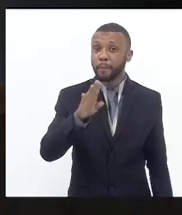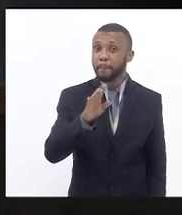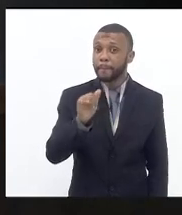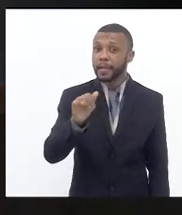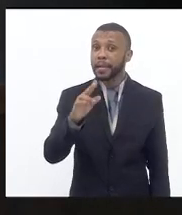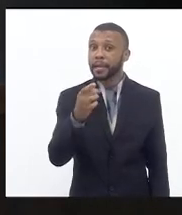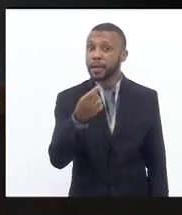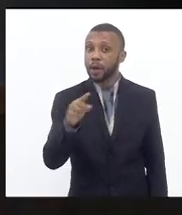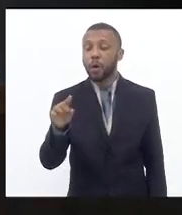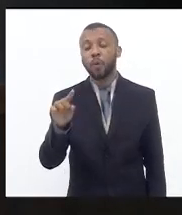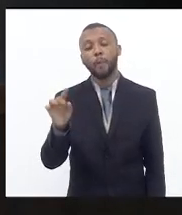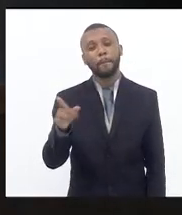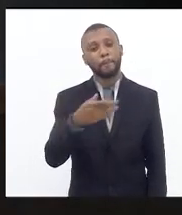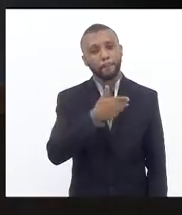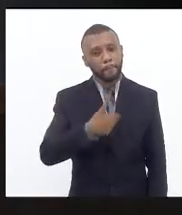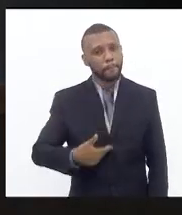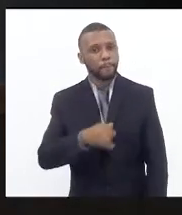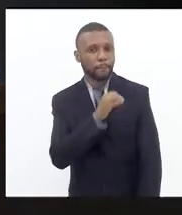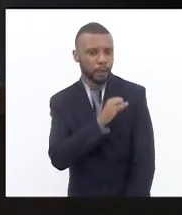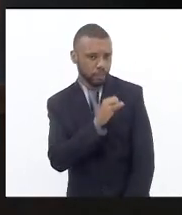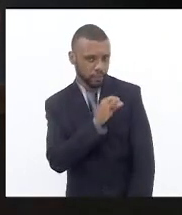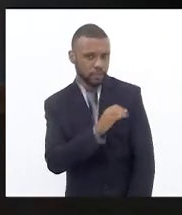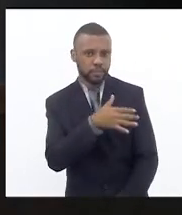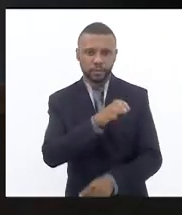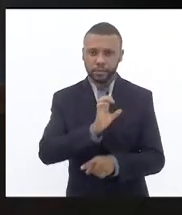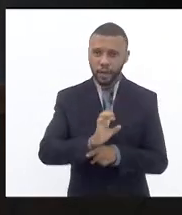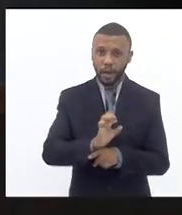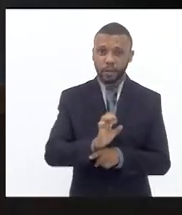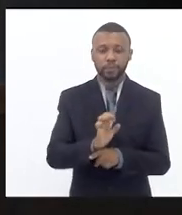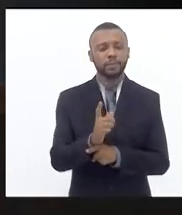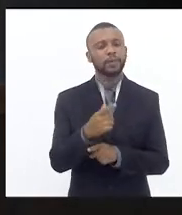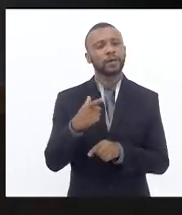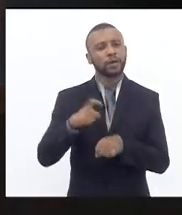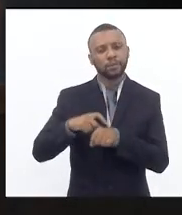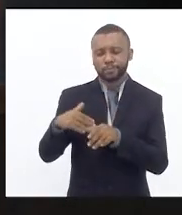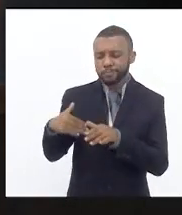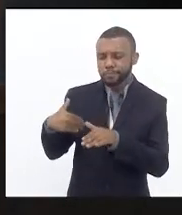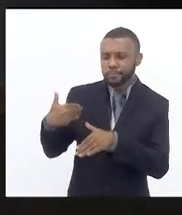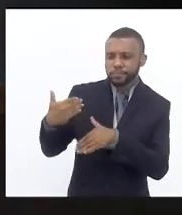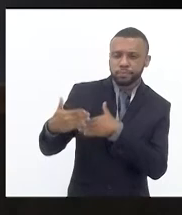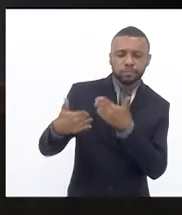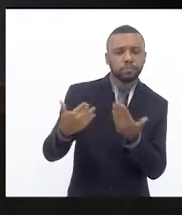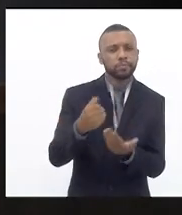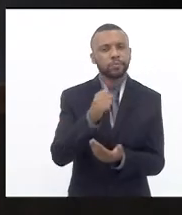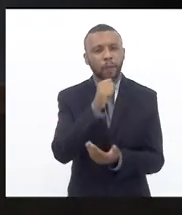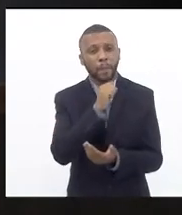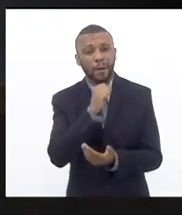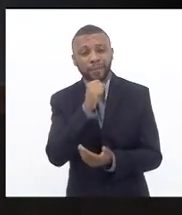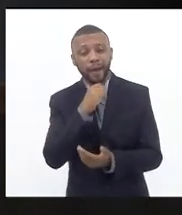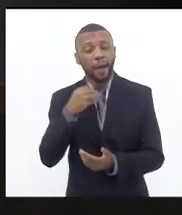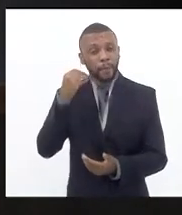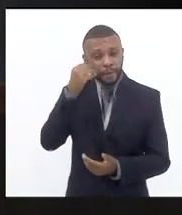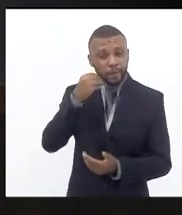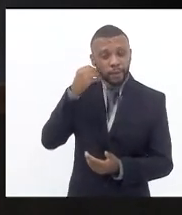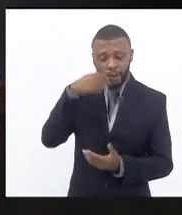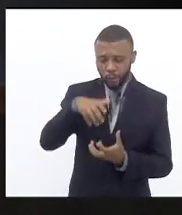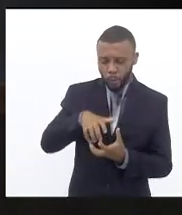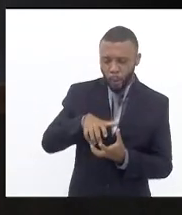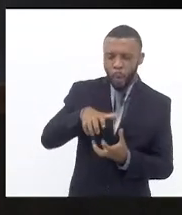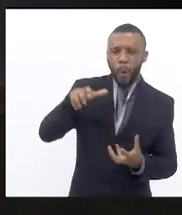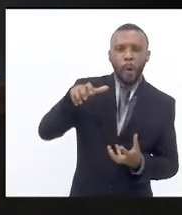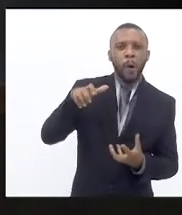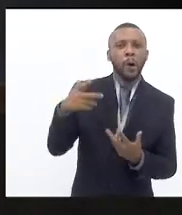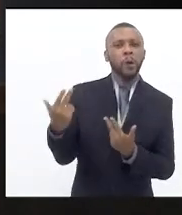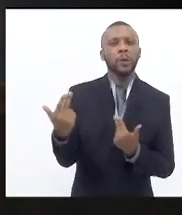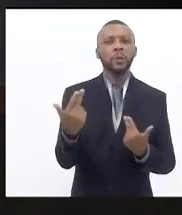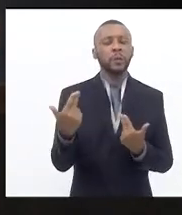estado Oi e a gente poderia quando a gente vai ficando mais velho a vantagem que se tem é porque ainda mais